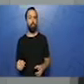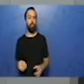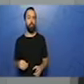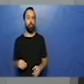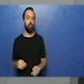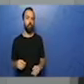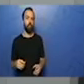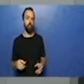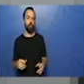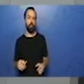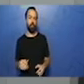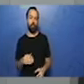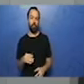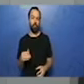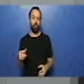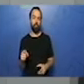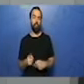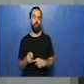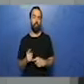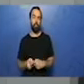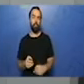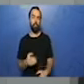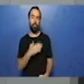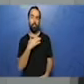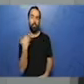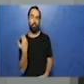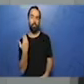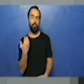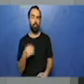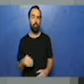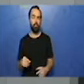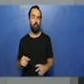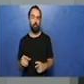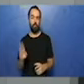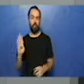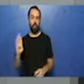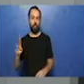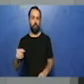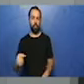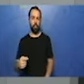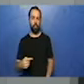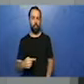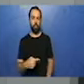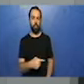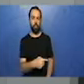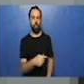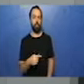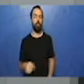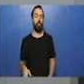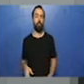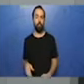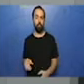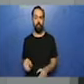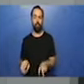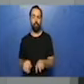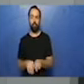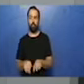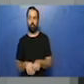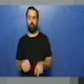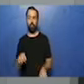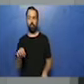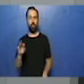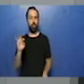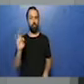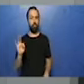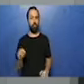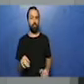adicionado para ajudar, né, na saúde dos dentes, né. Então, essa água agora ela está apropriada para o consumo, ela é